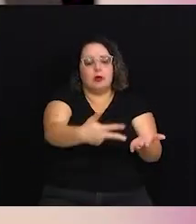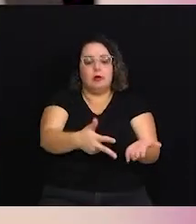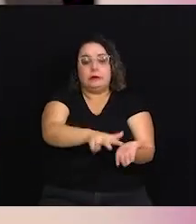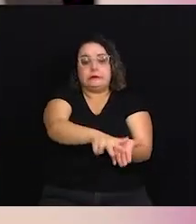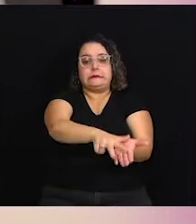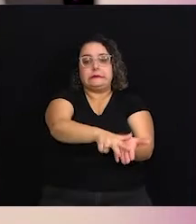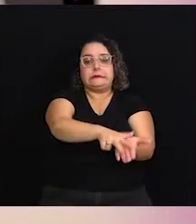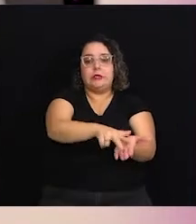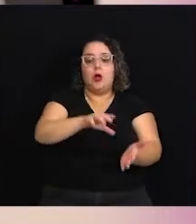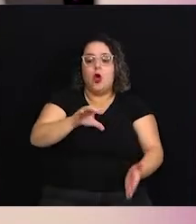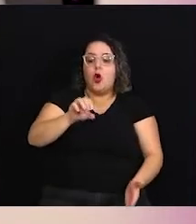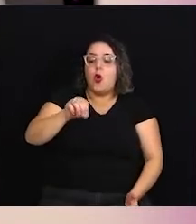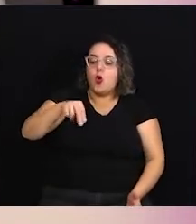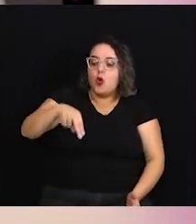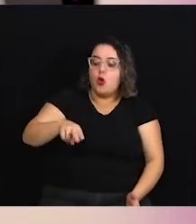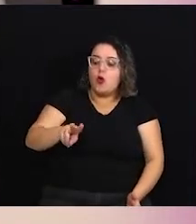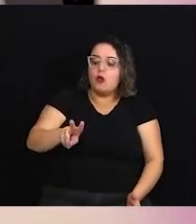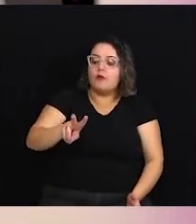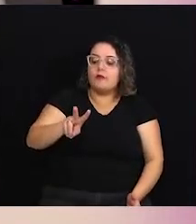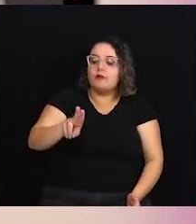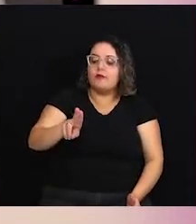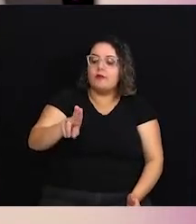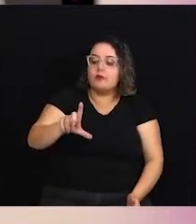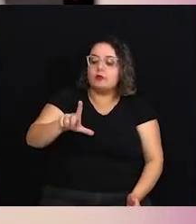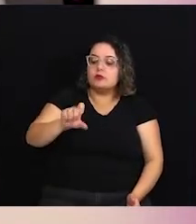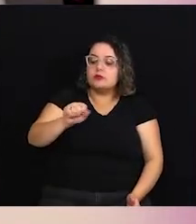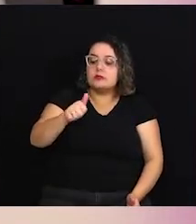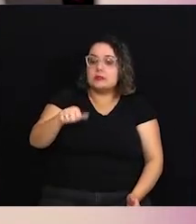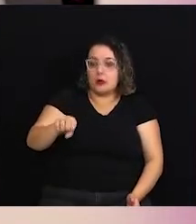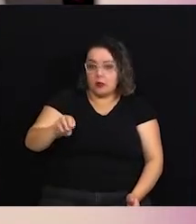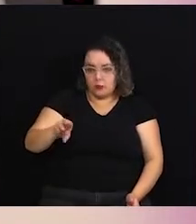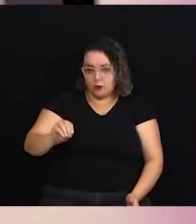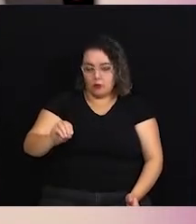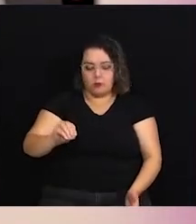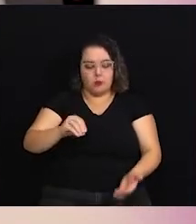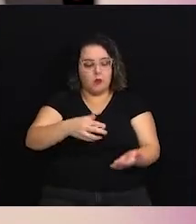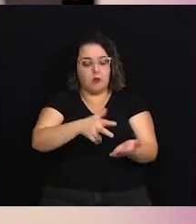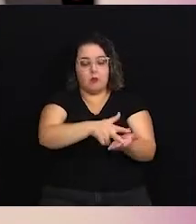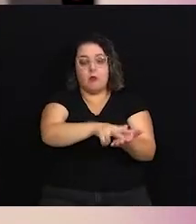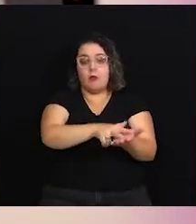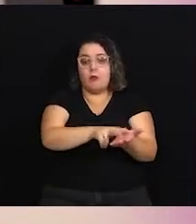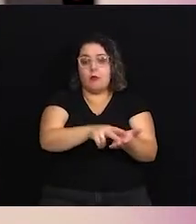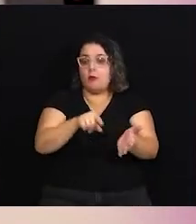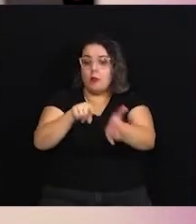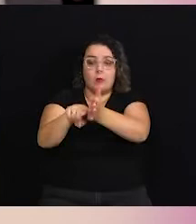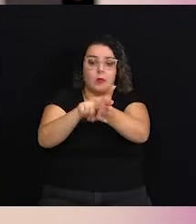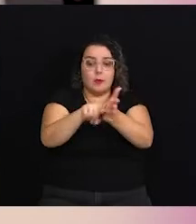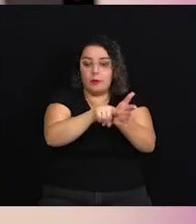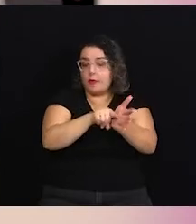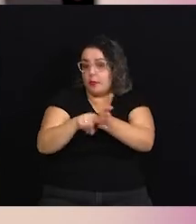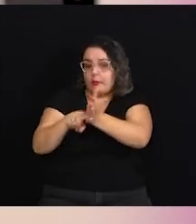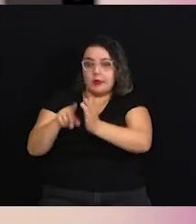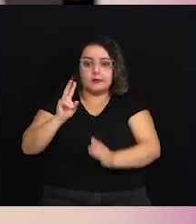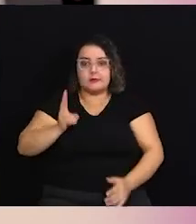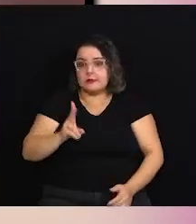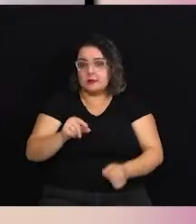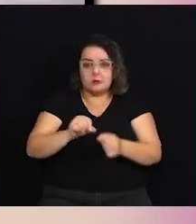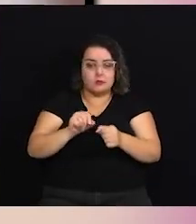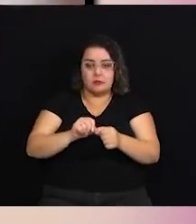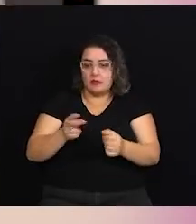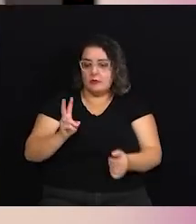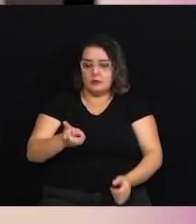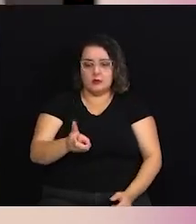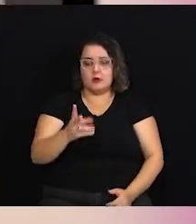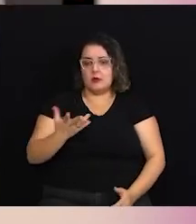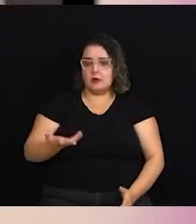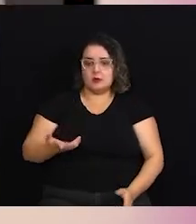chão em cubos são você saberia o que fazer o pessoal essa é a pergunta é retirado que eu faço